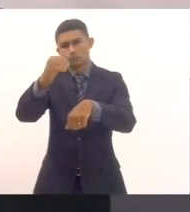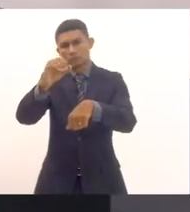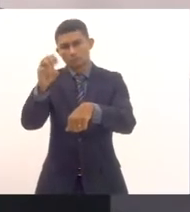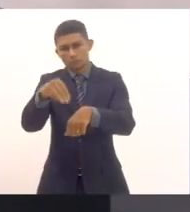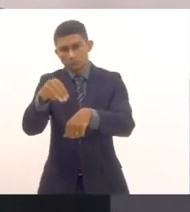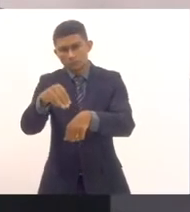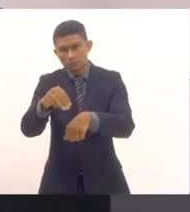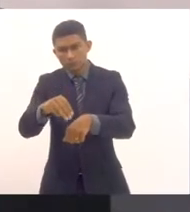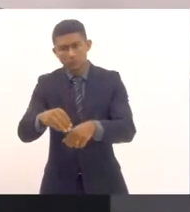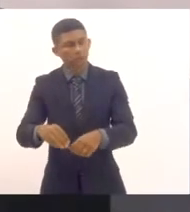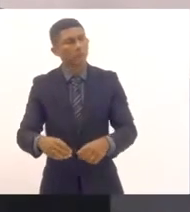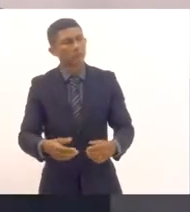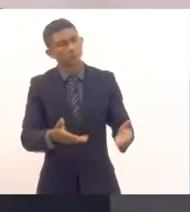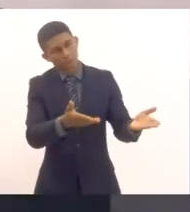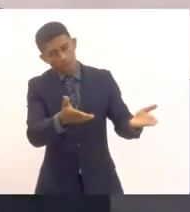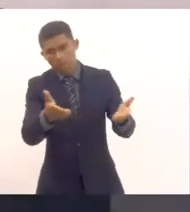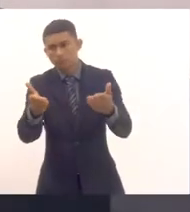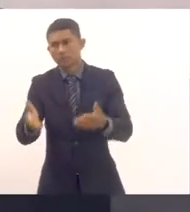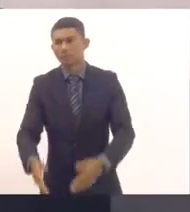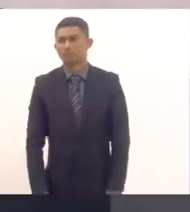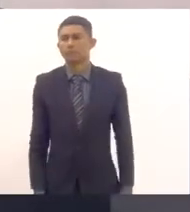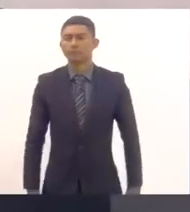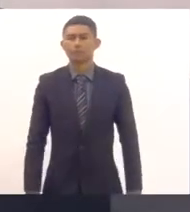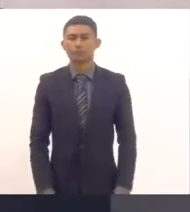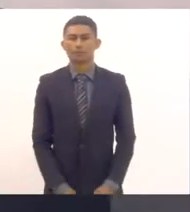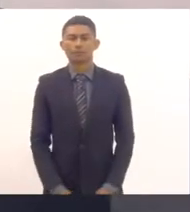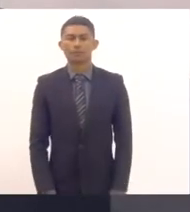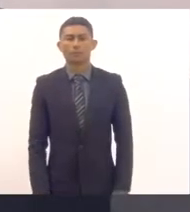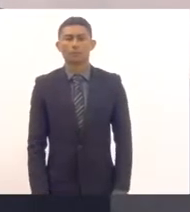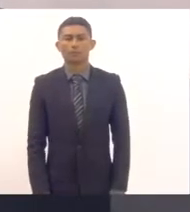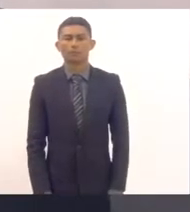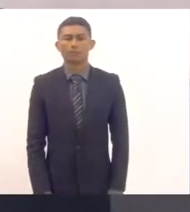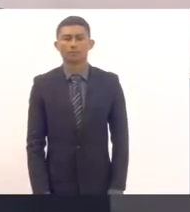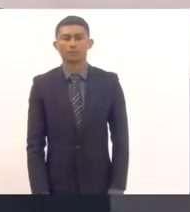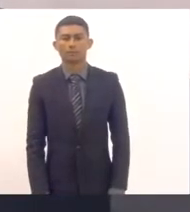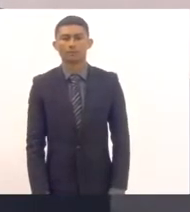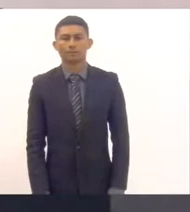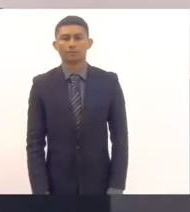pois não é Bom dia